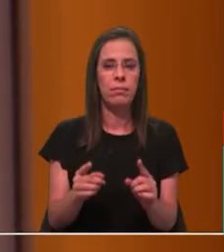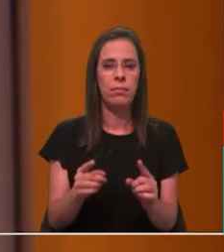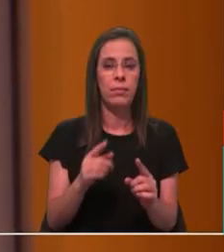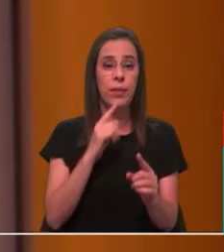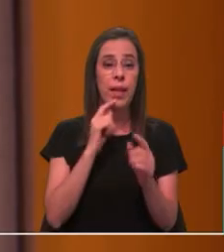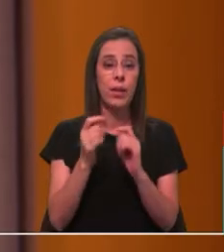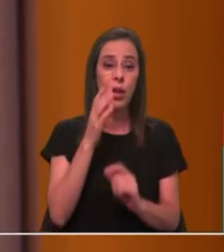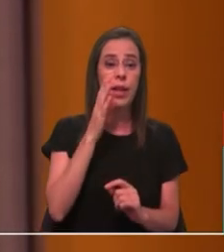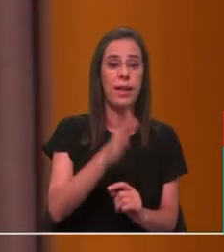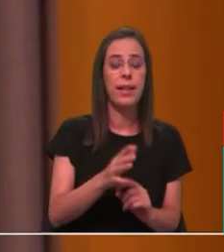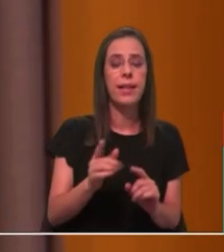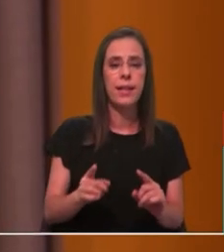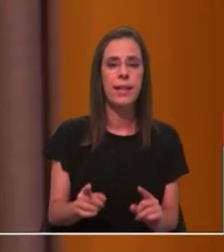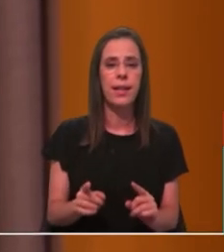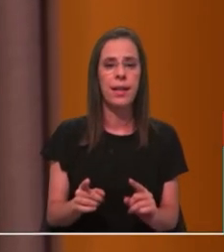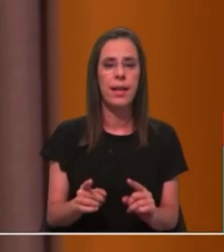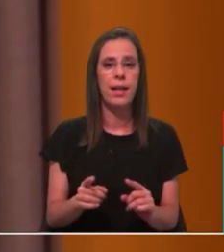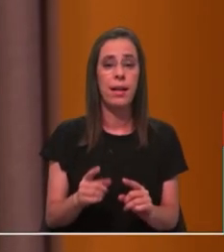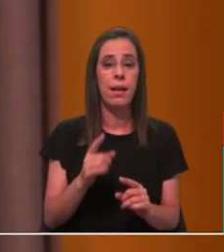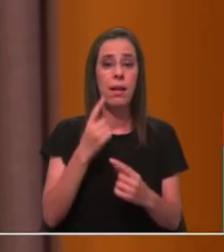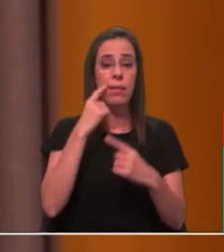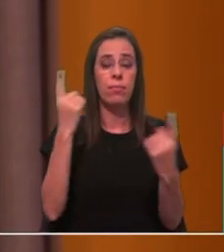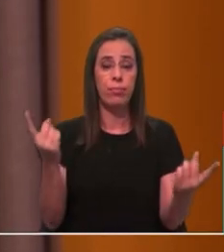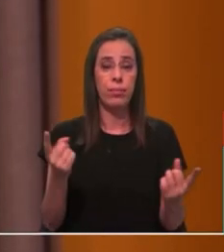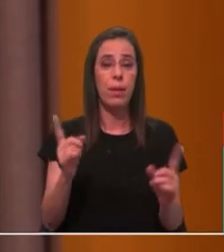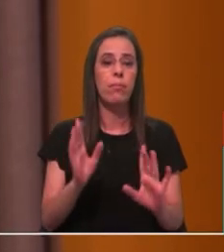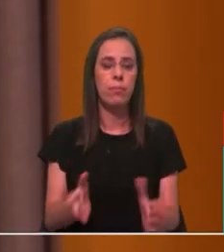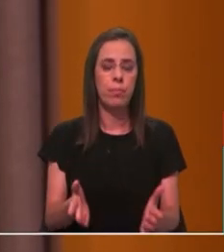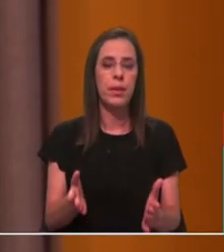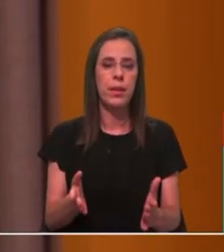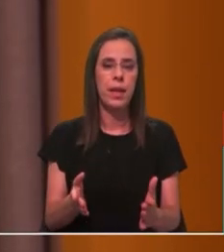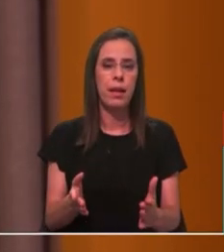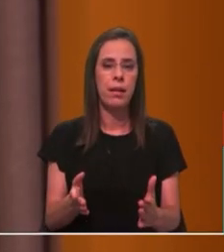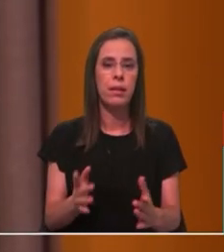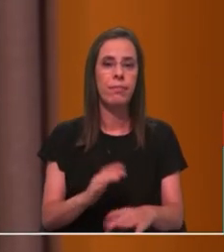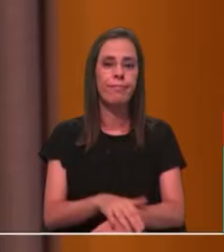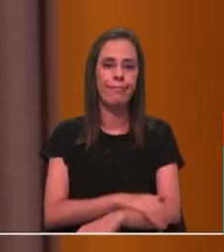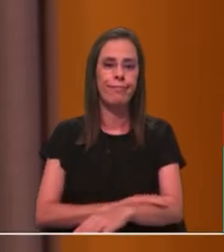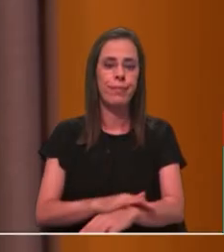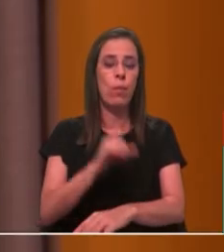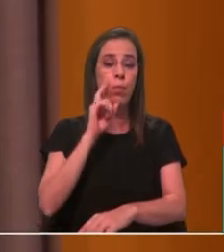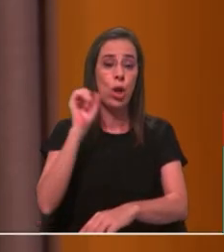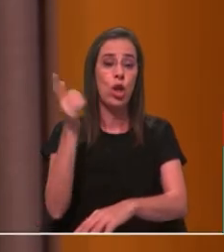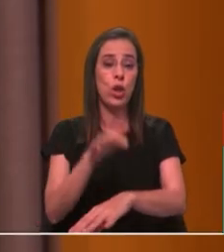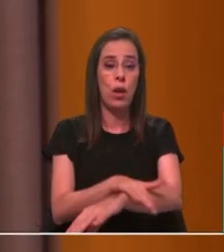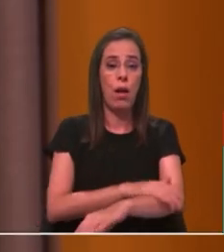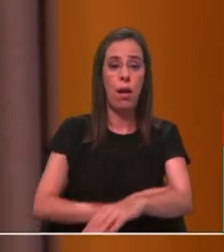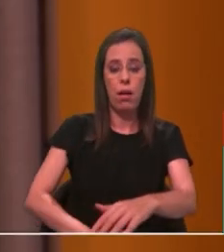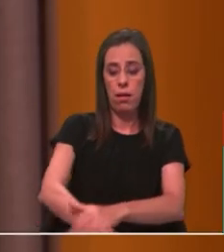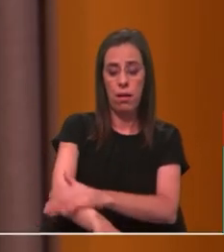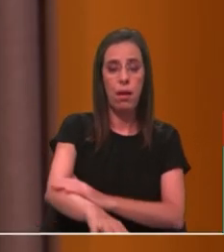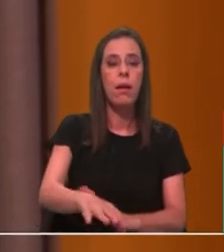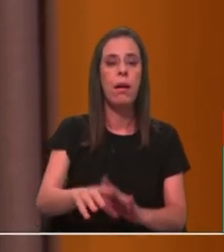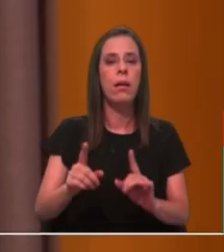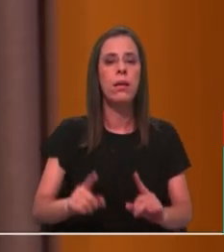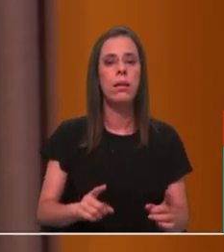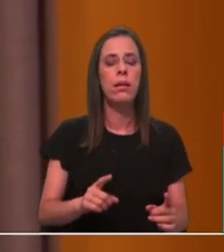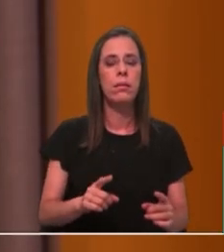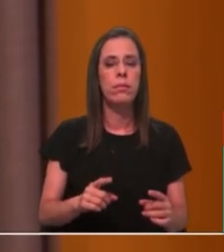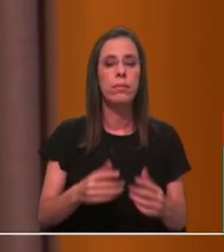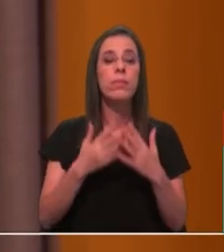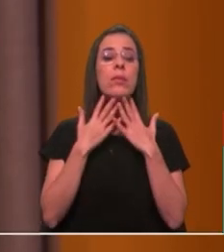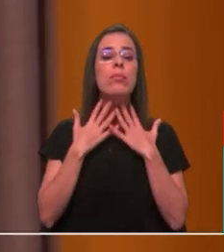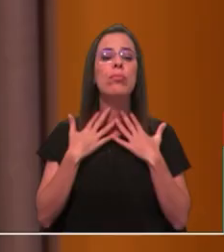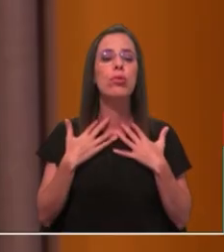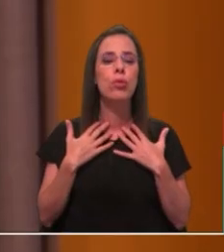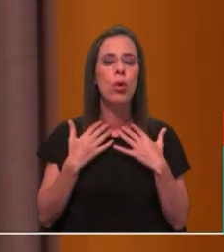um entrevistado disse, que as áreas que estão expostas têm, que naturalmente que aí temos que usar o protetor solar, e sobretudo as áreas de transição, como o